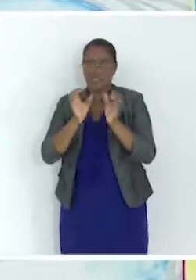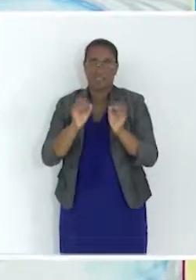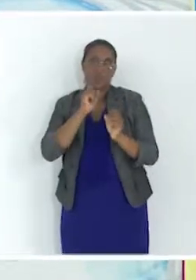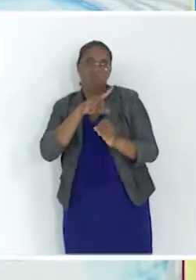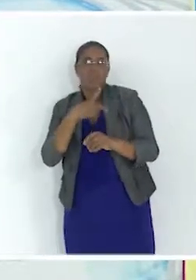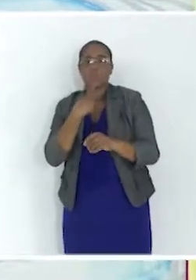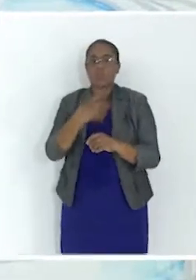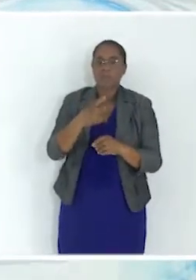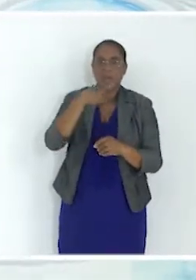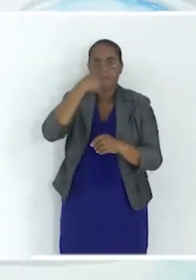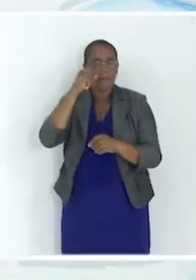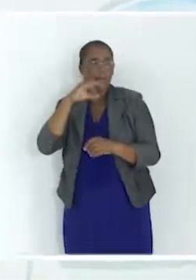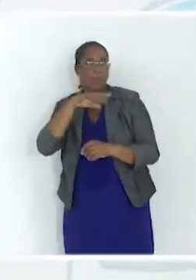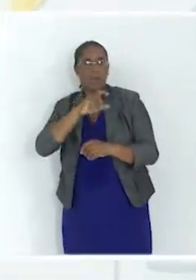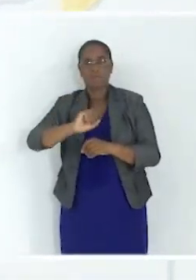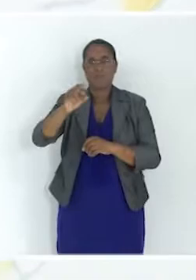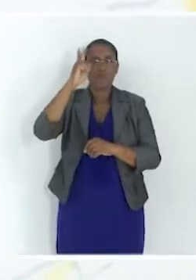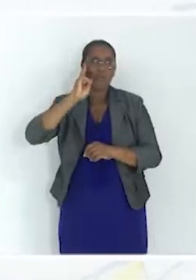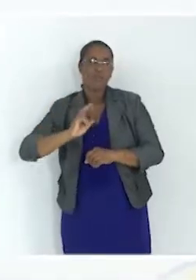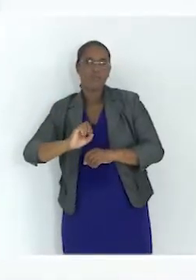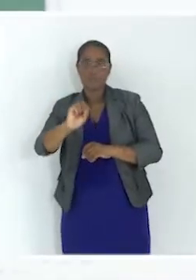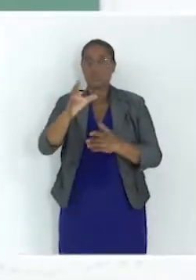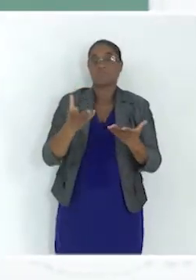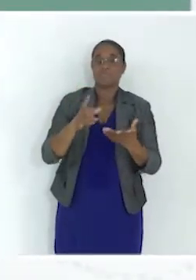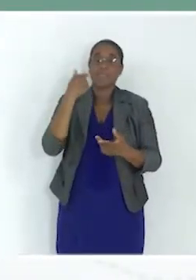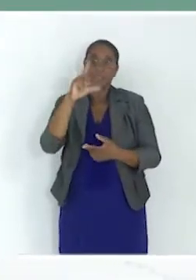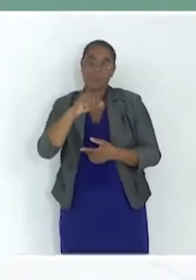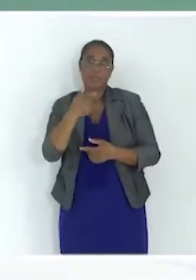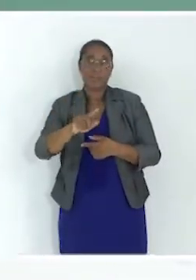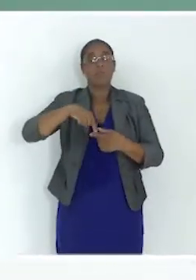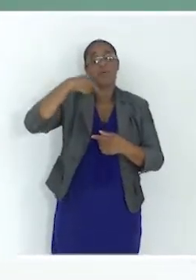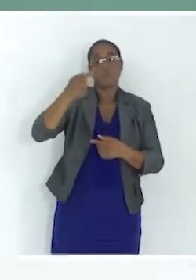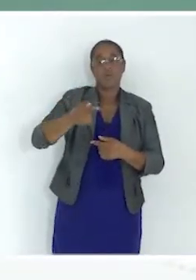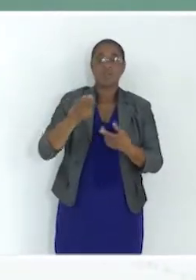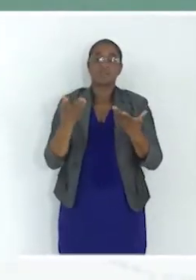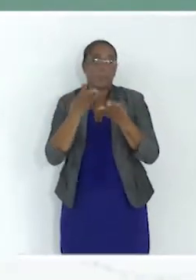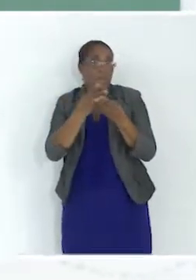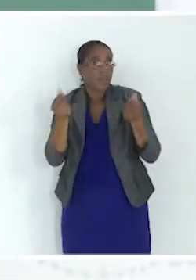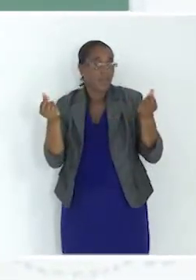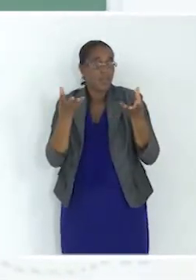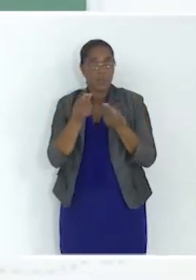e temos uma outra ferramenta muito importante, que é o senhor